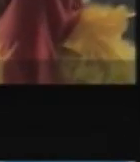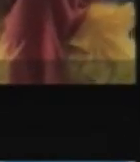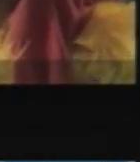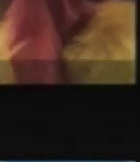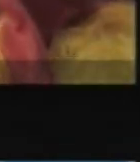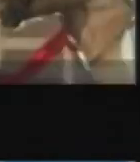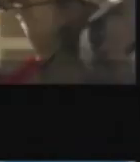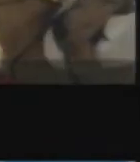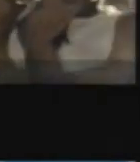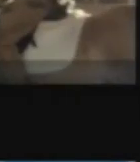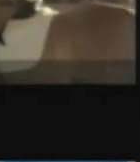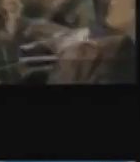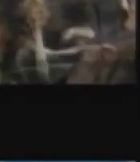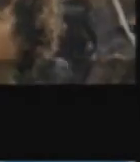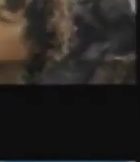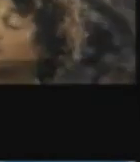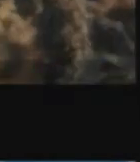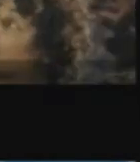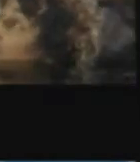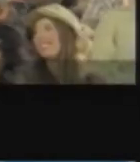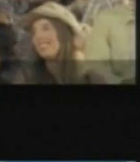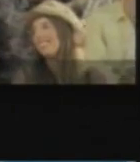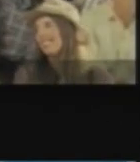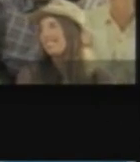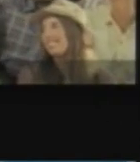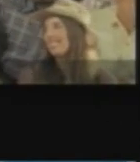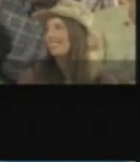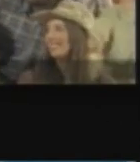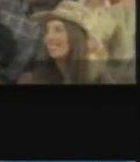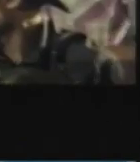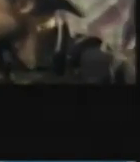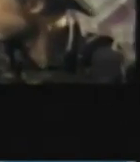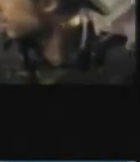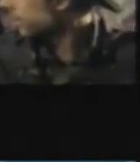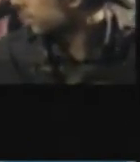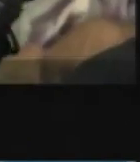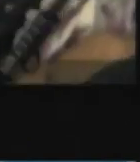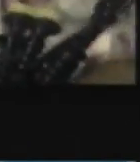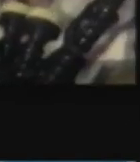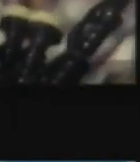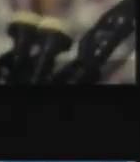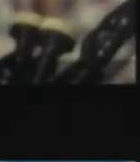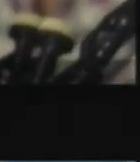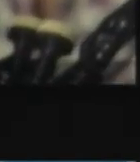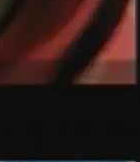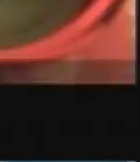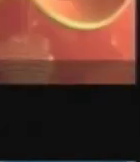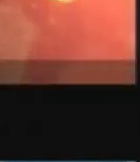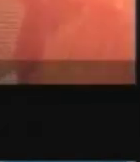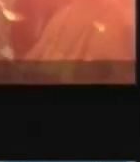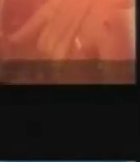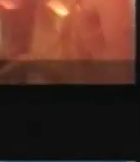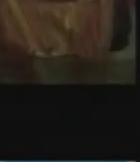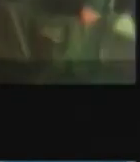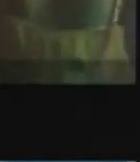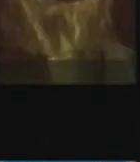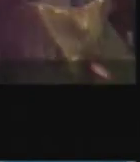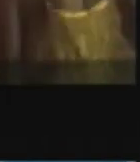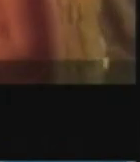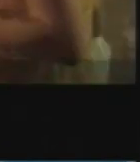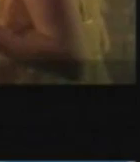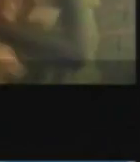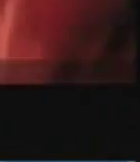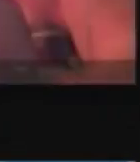trouxe uma camisinha. Lá na festa de rodeio, foi vestido de escocês e ele nem ligava. Tô tranquilo outra vez. Chegou o carnaval,